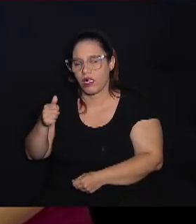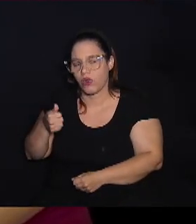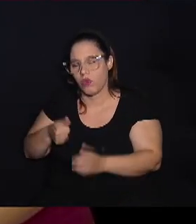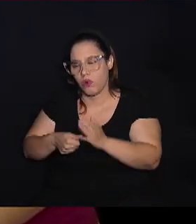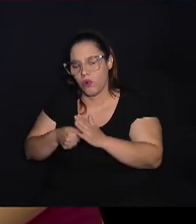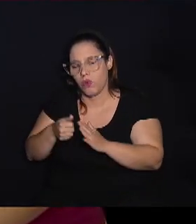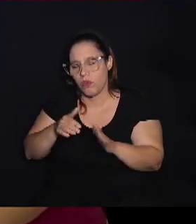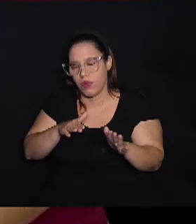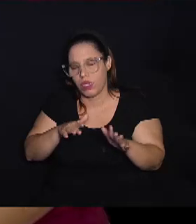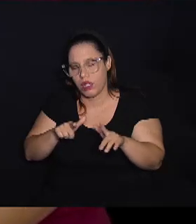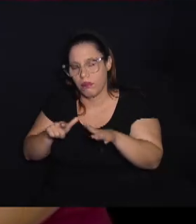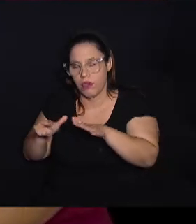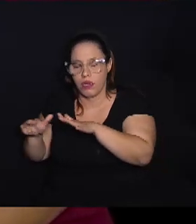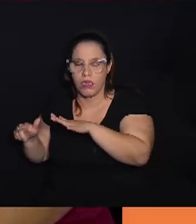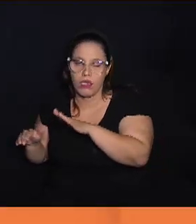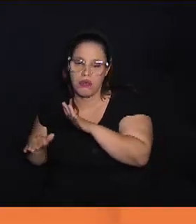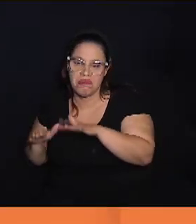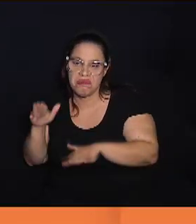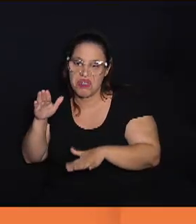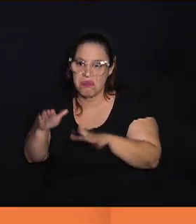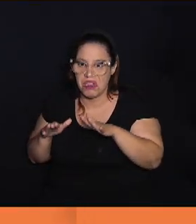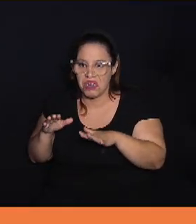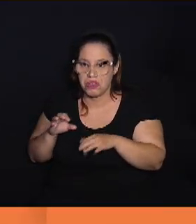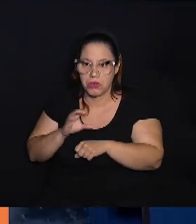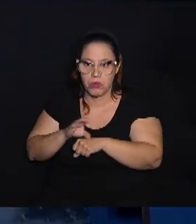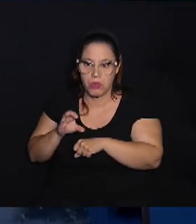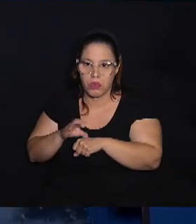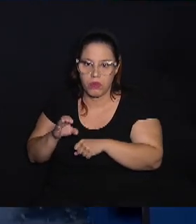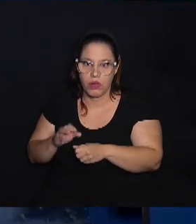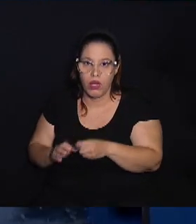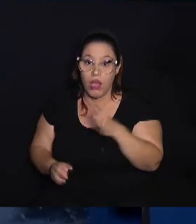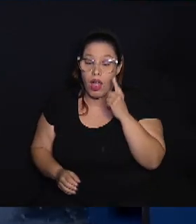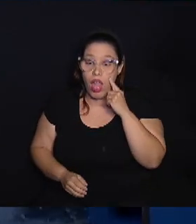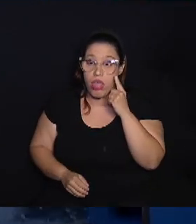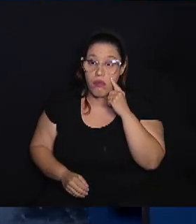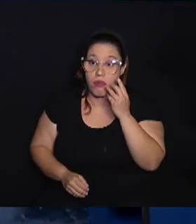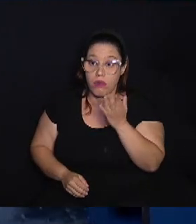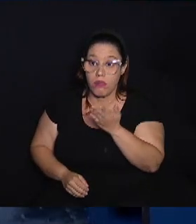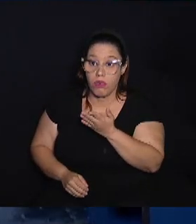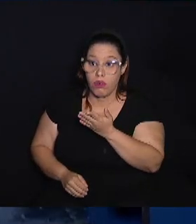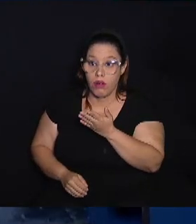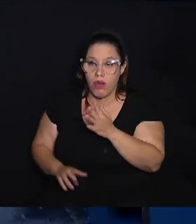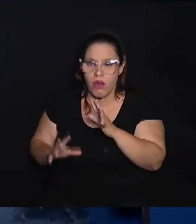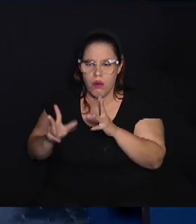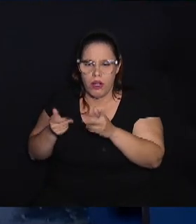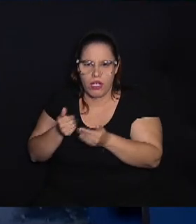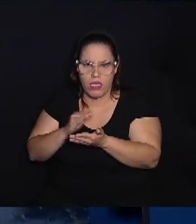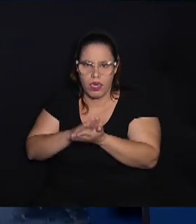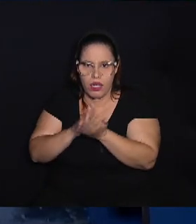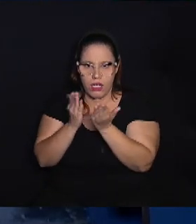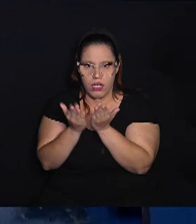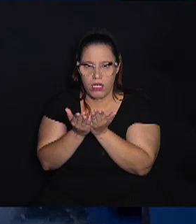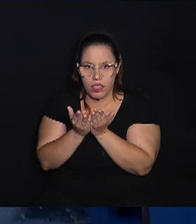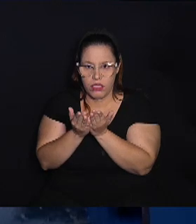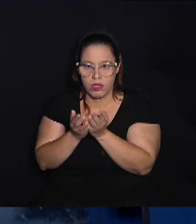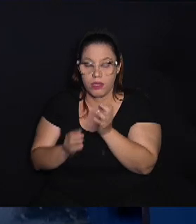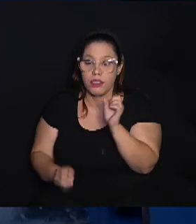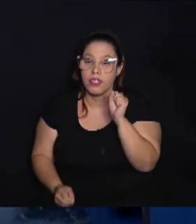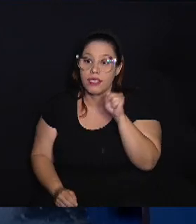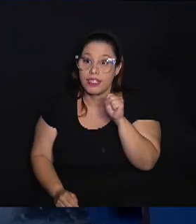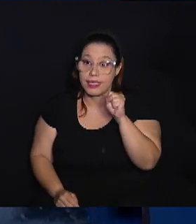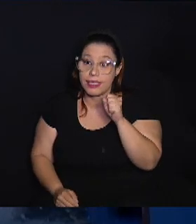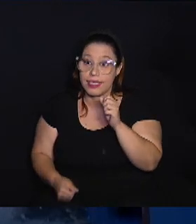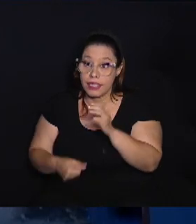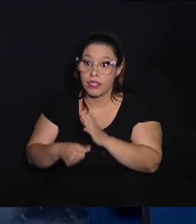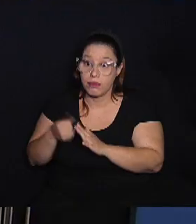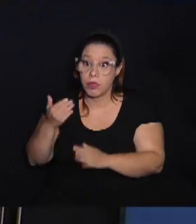do tipo de curso que a gente desenvolve. Bom, estou dando uma olhada aqui, tem uma série de livros, esse aqui é seu? Esse é meu, foi meu primeiro